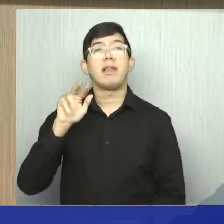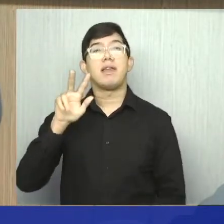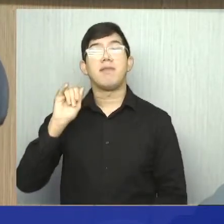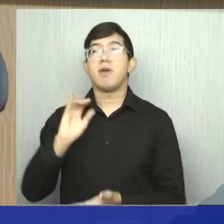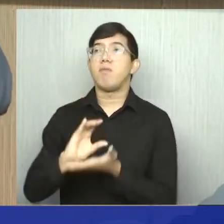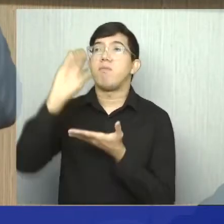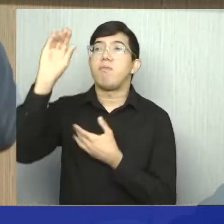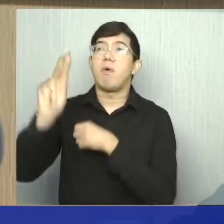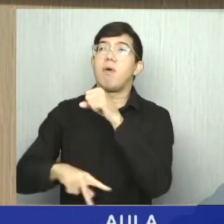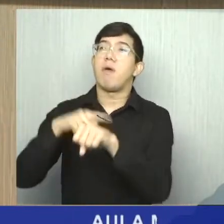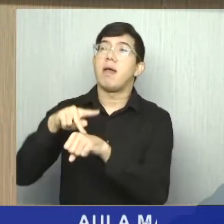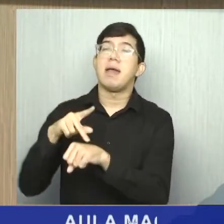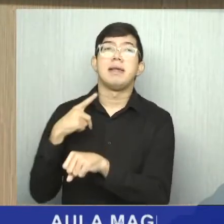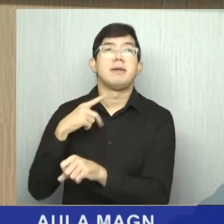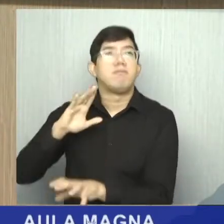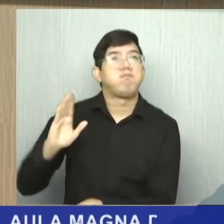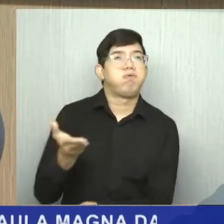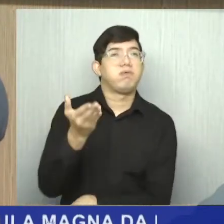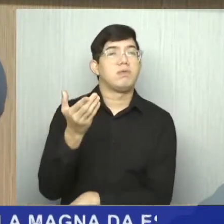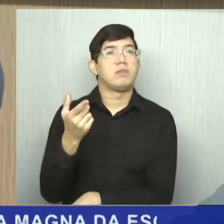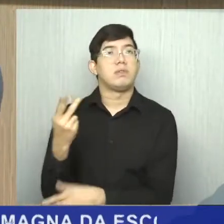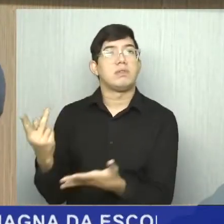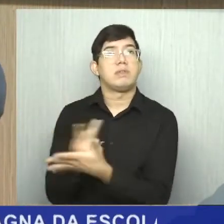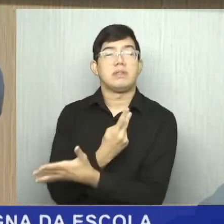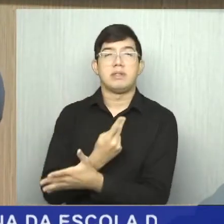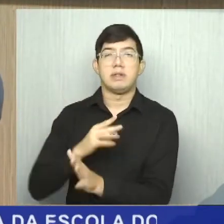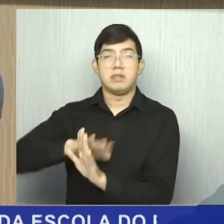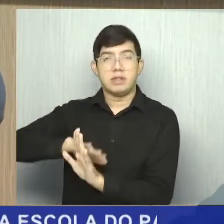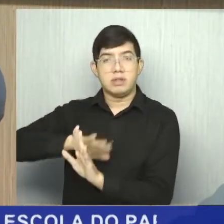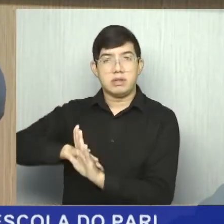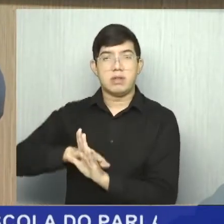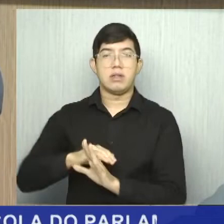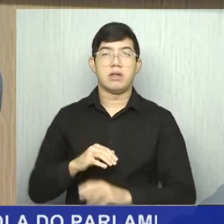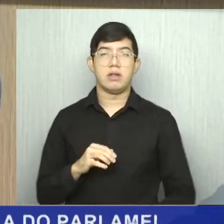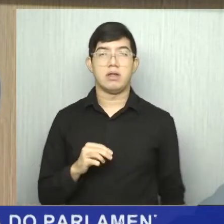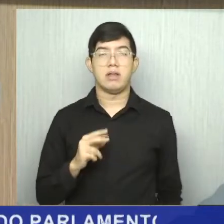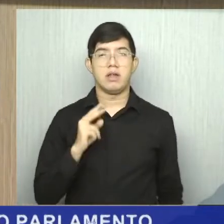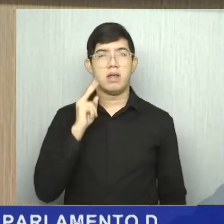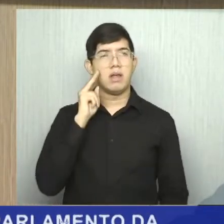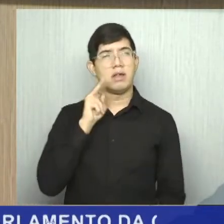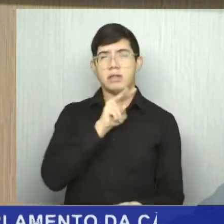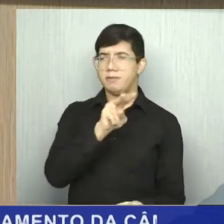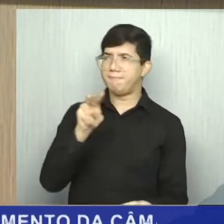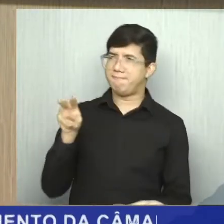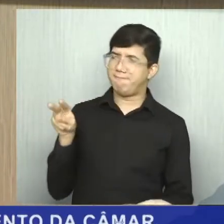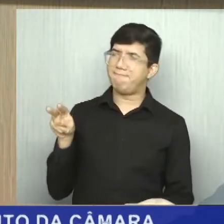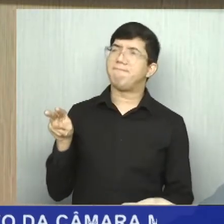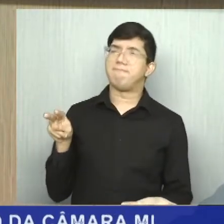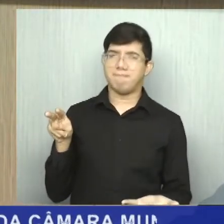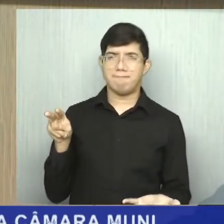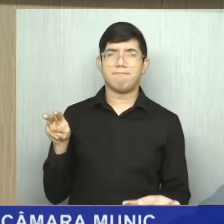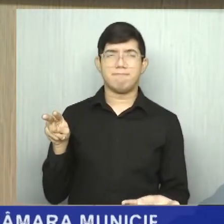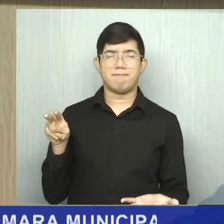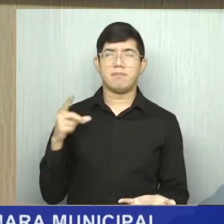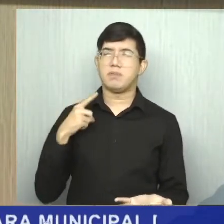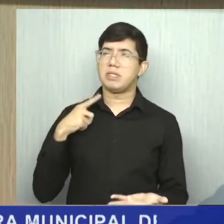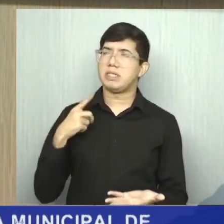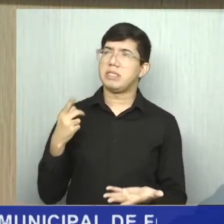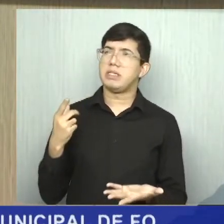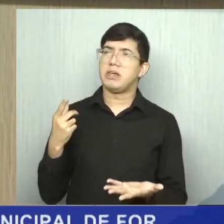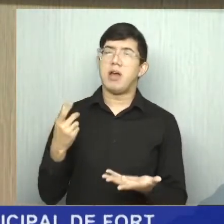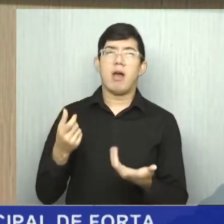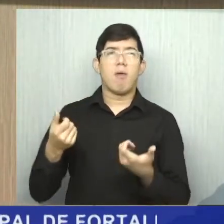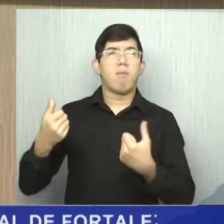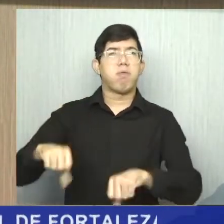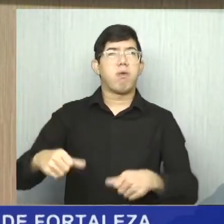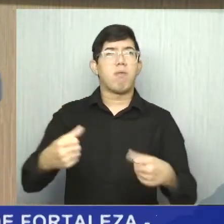evoluir para criar uma institucionalidade que aproprie esses ganhos disruptivos de produtividade para o ócio e para a classe trabalhadora.